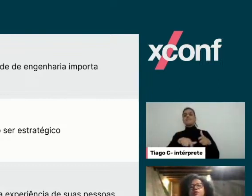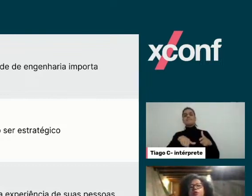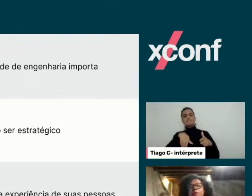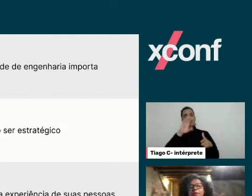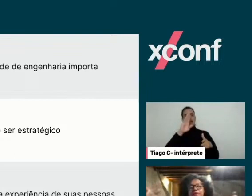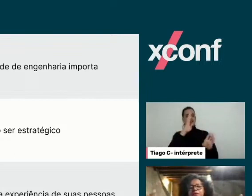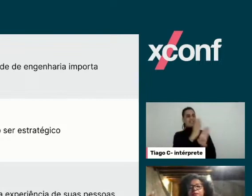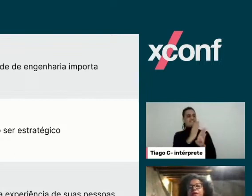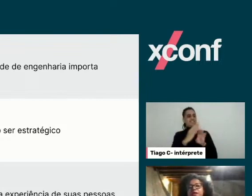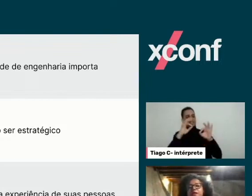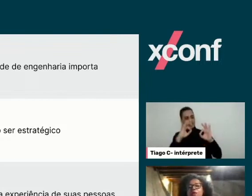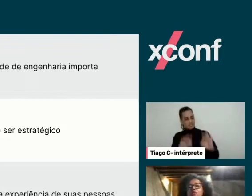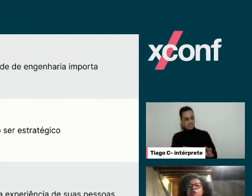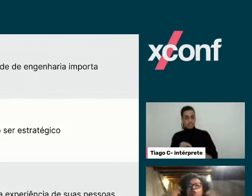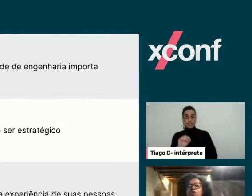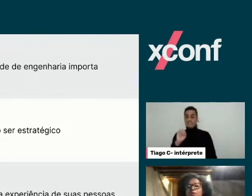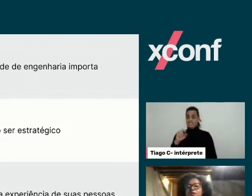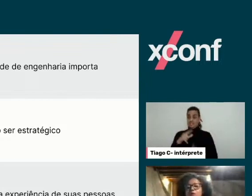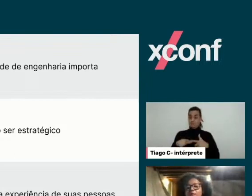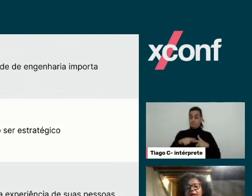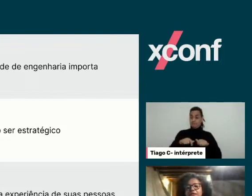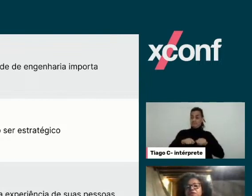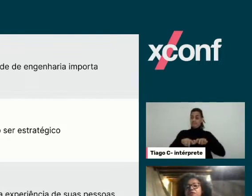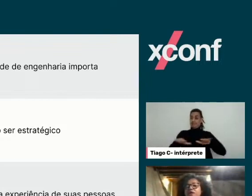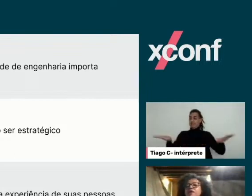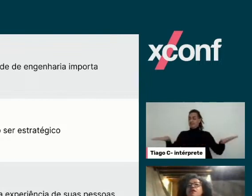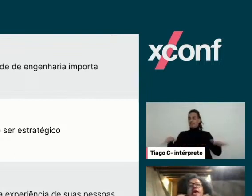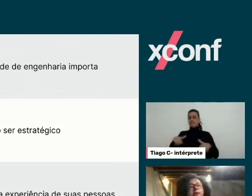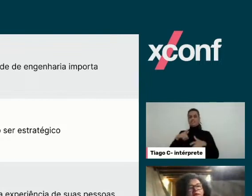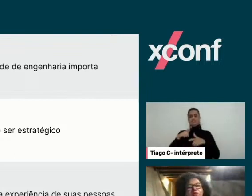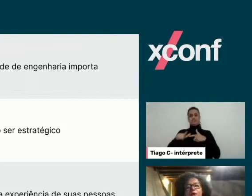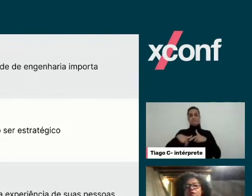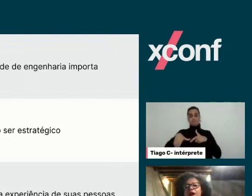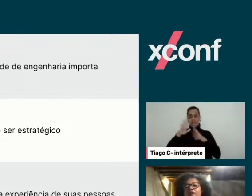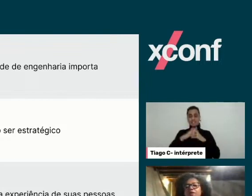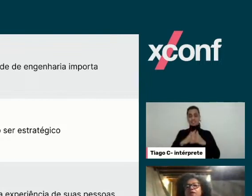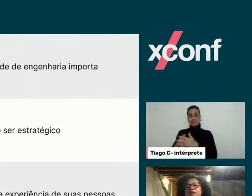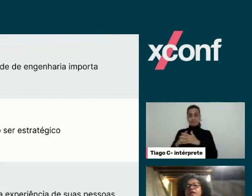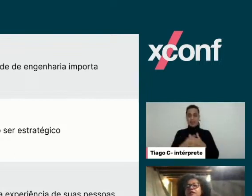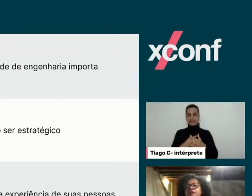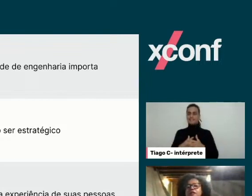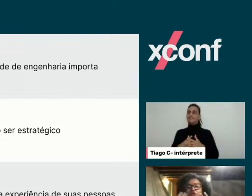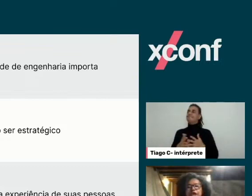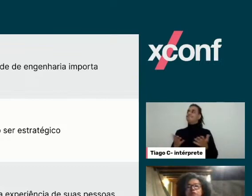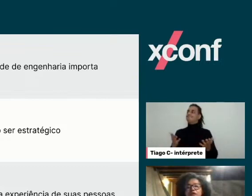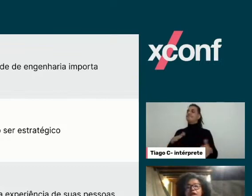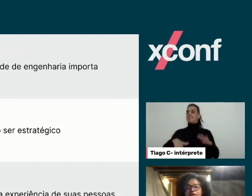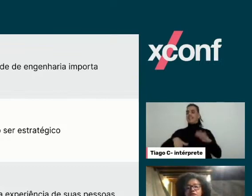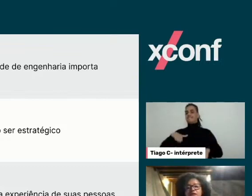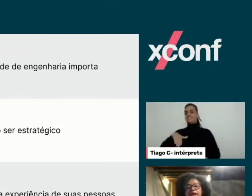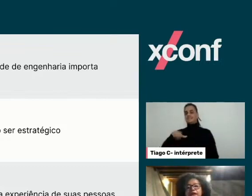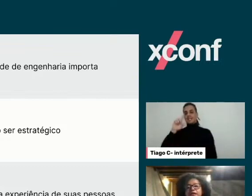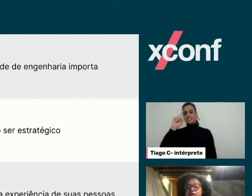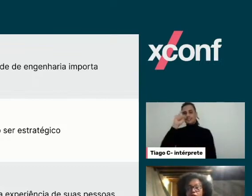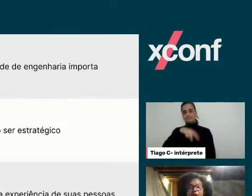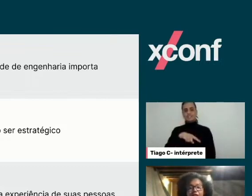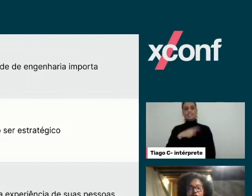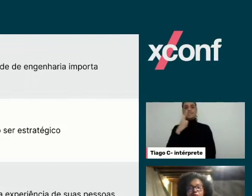medida que os problemas expandem ou se tornam mais complexos, é menos provável que gere os